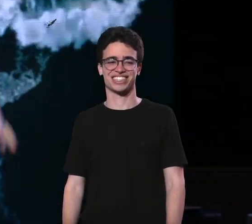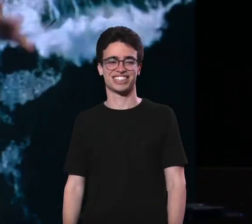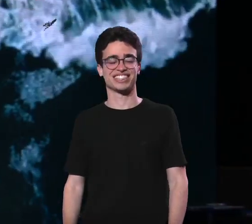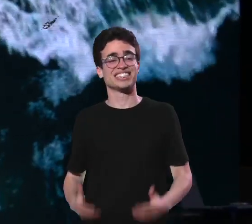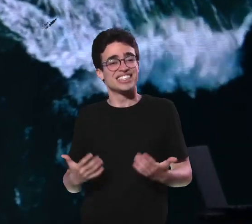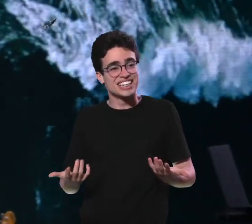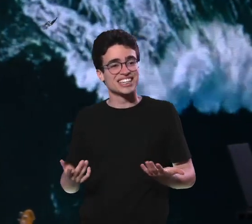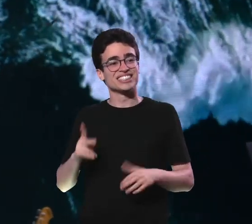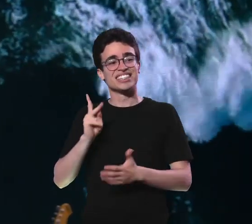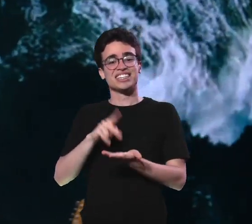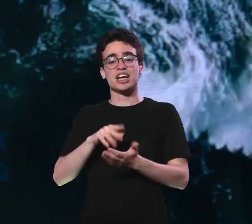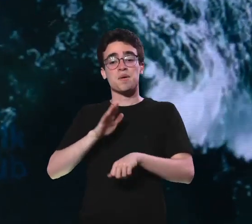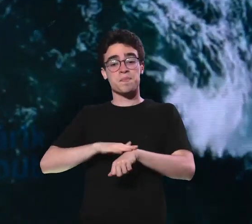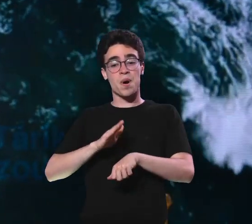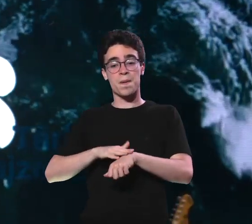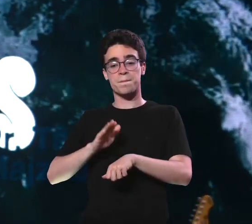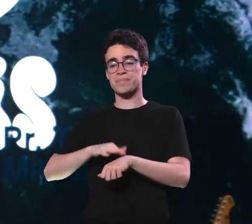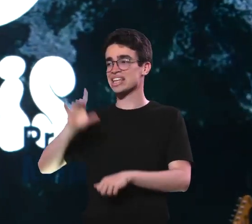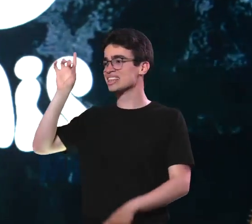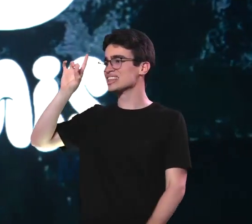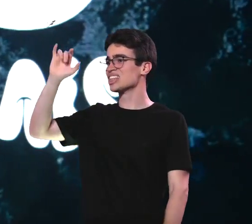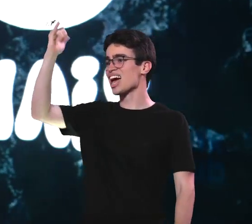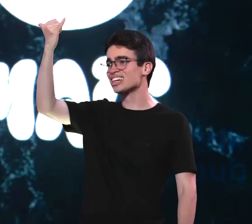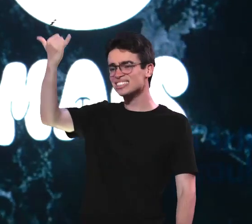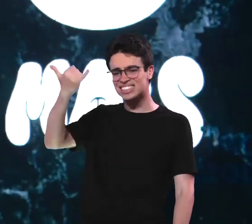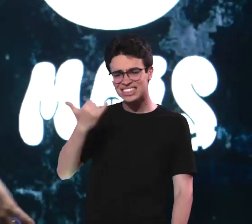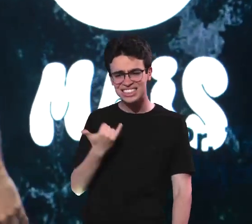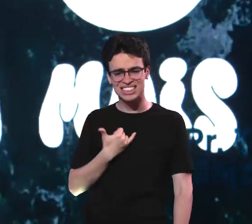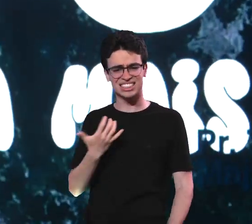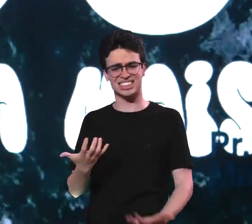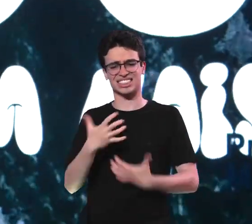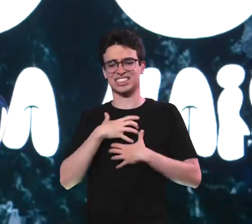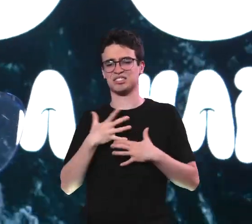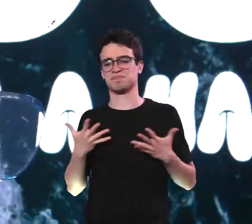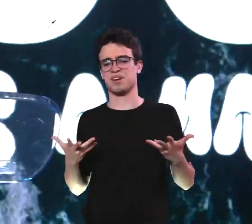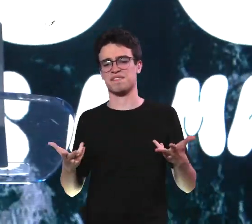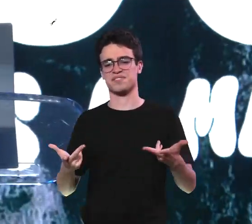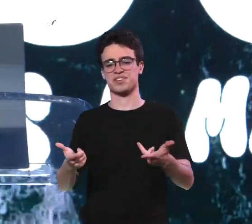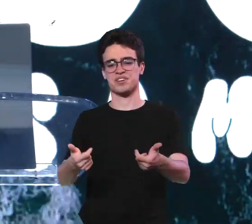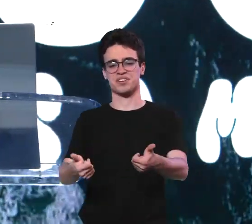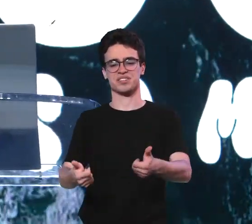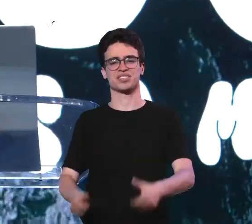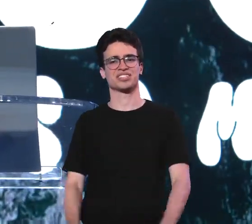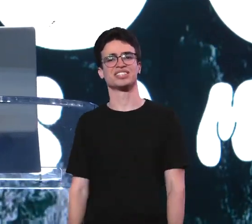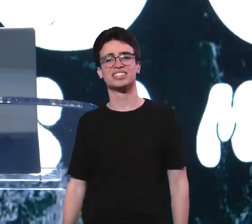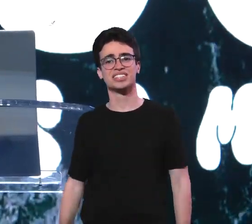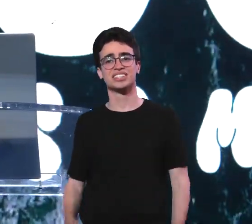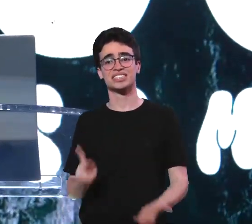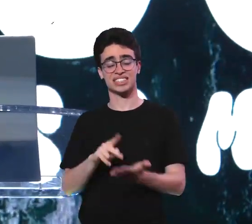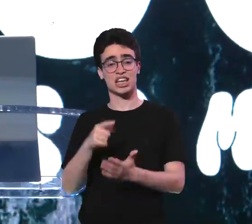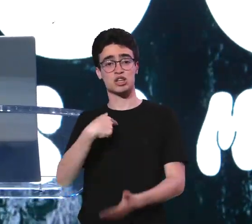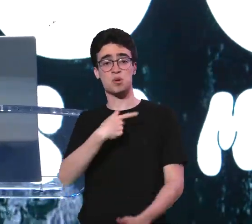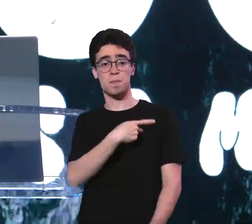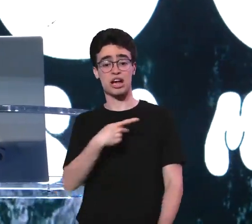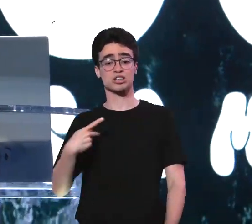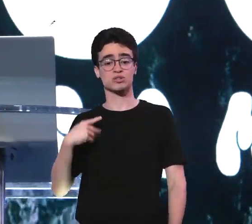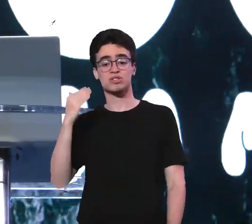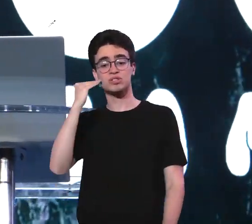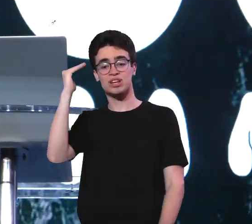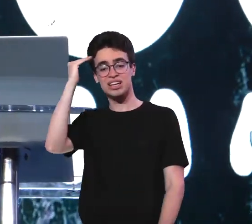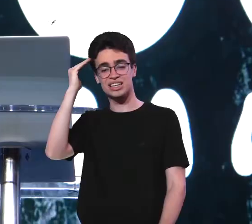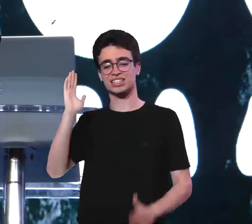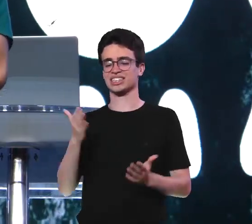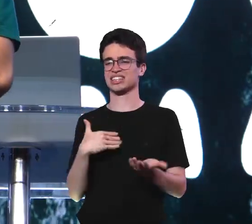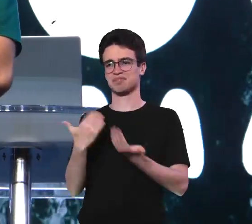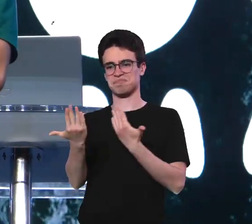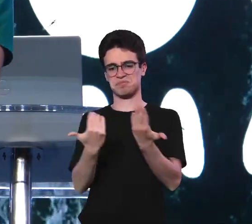A gente teve um momento de visitação de Deus ali num dos cultos. E eu sou pastor de adolescentes, eu convivo com